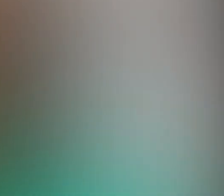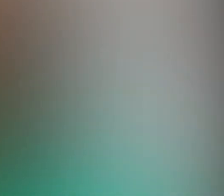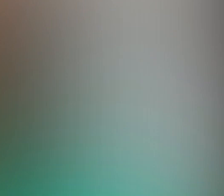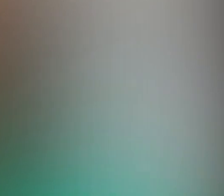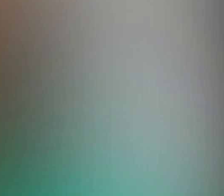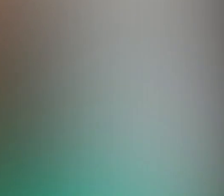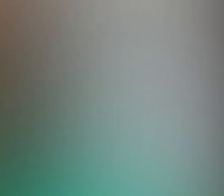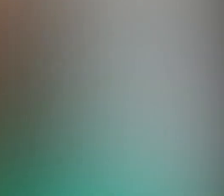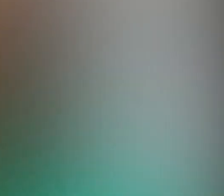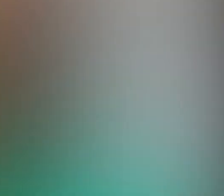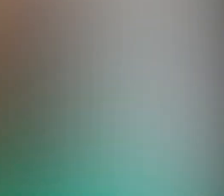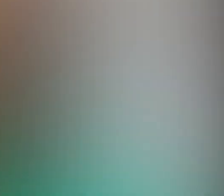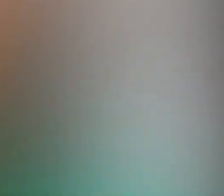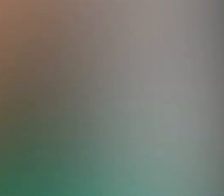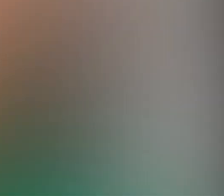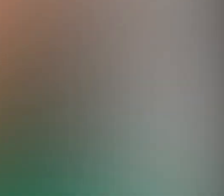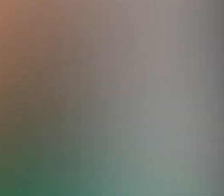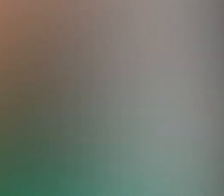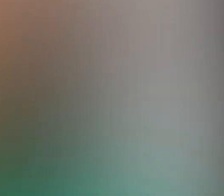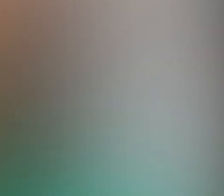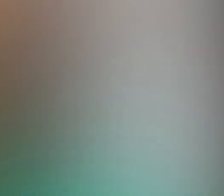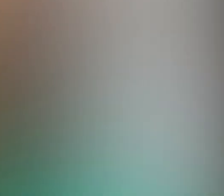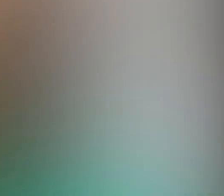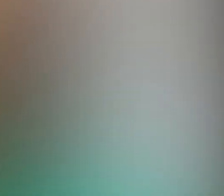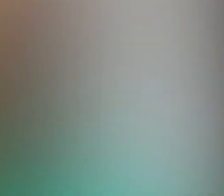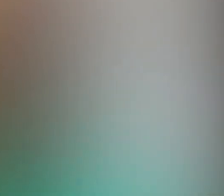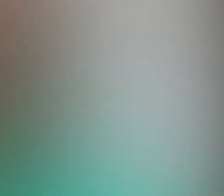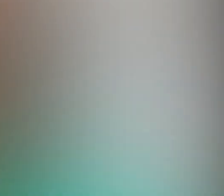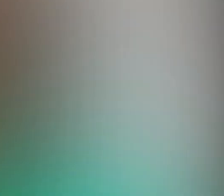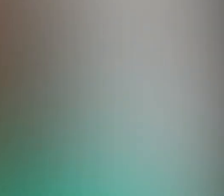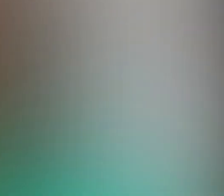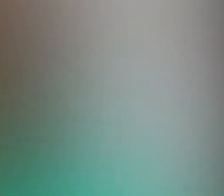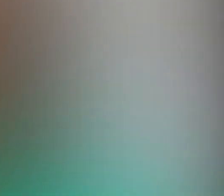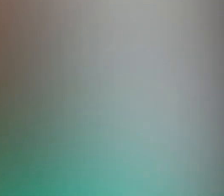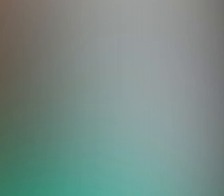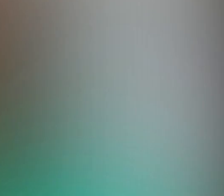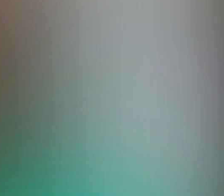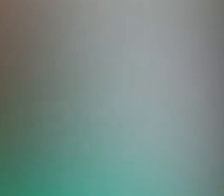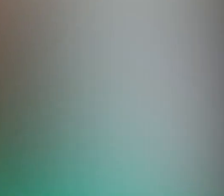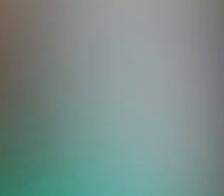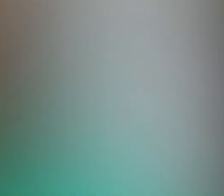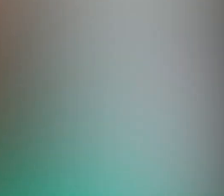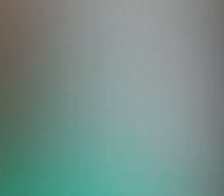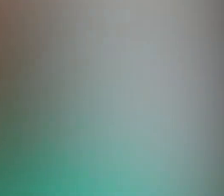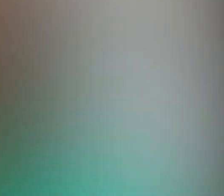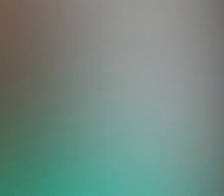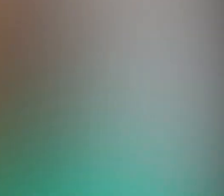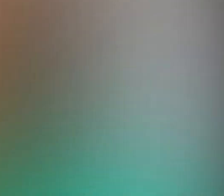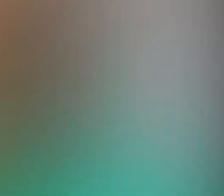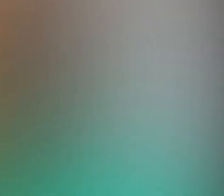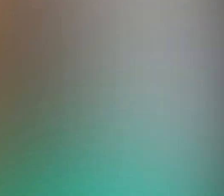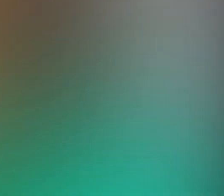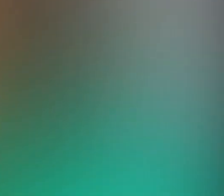ali para cumprir a sua grande comissão. Mas vamos estar, como igreja, dobrando nossos joelhos,